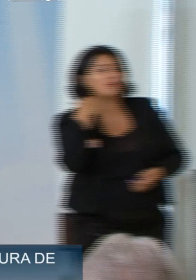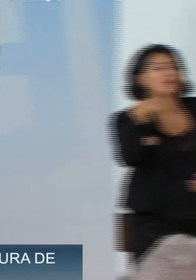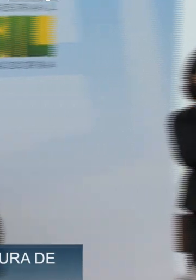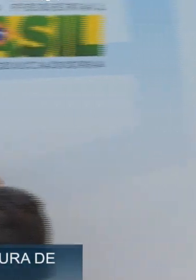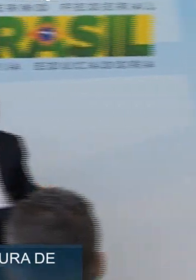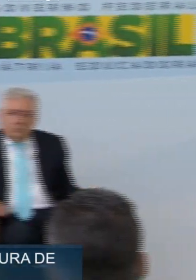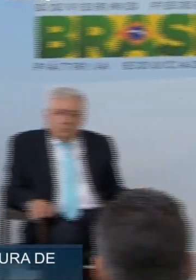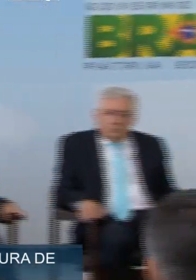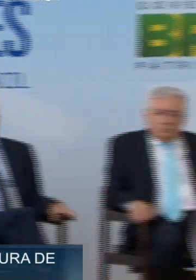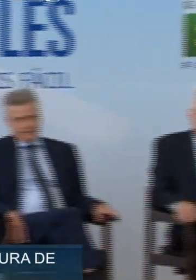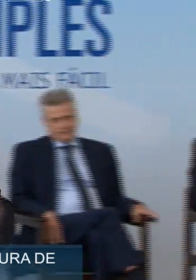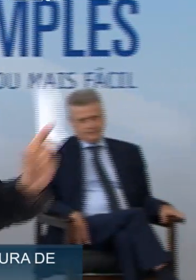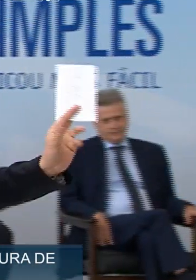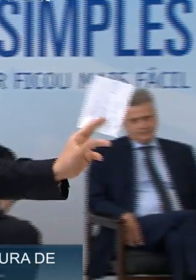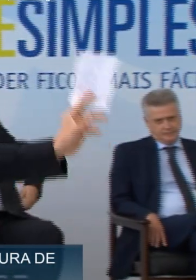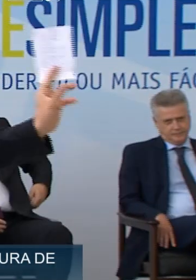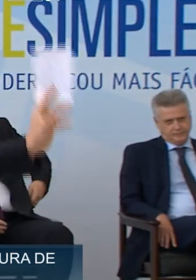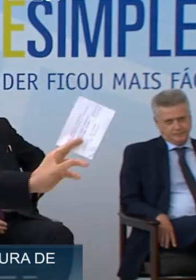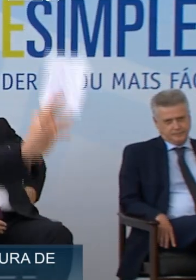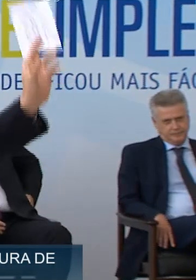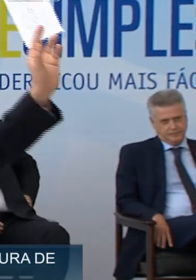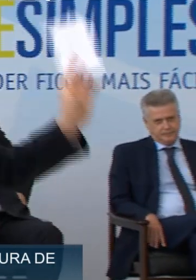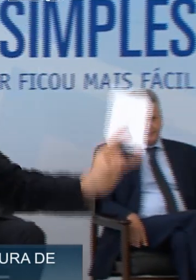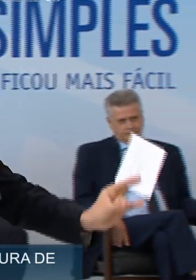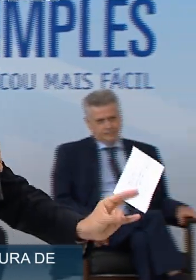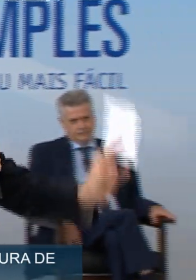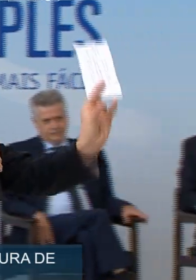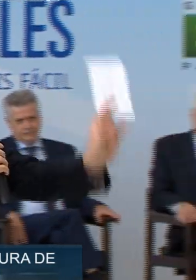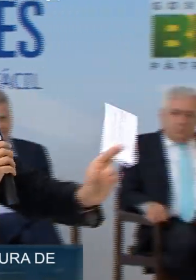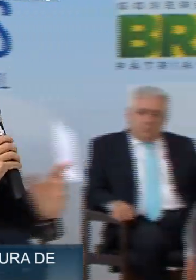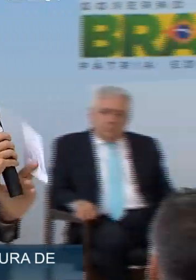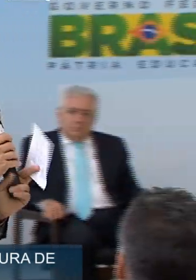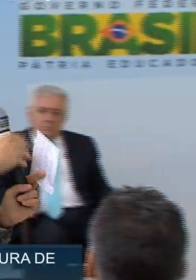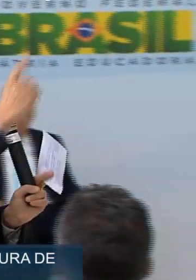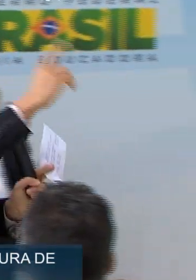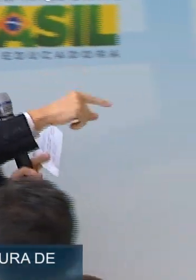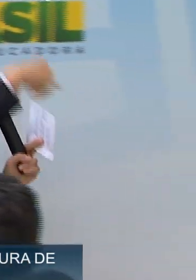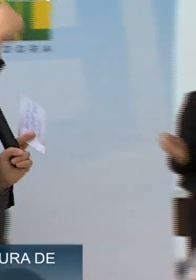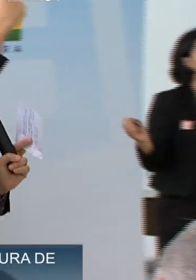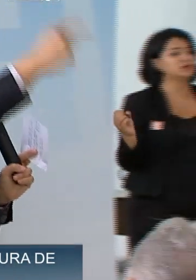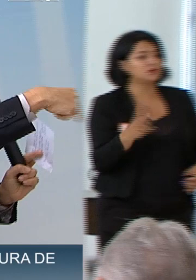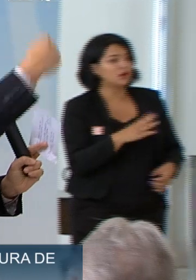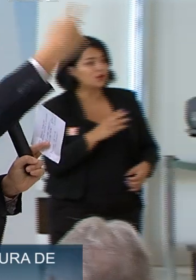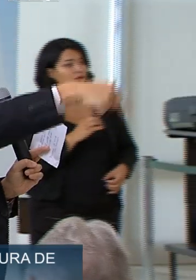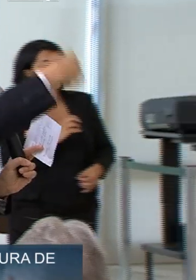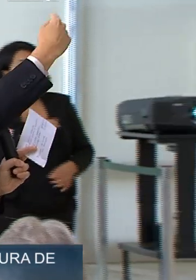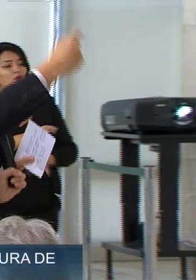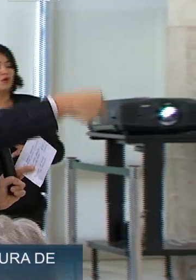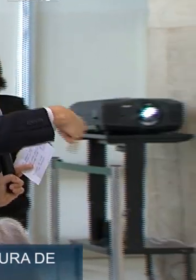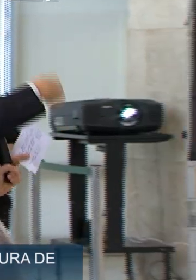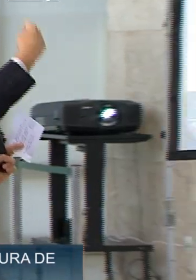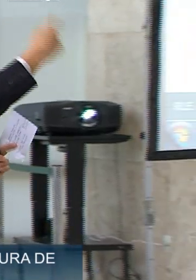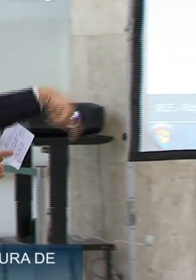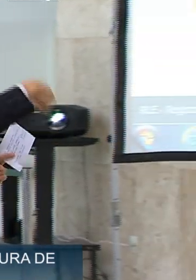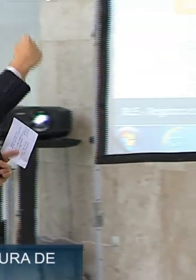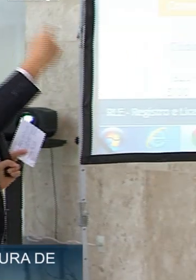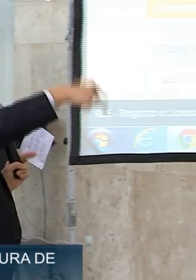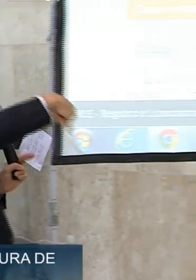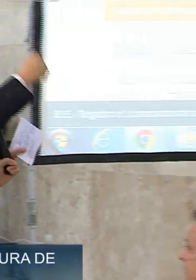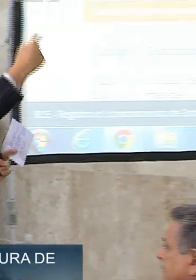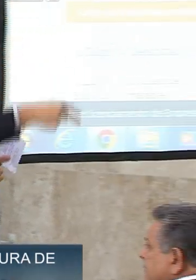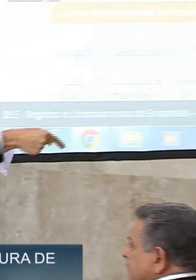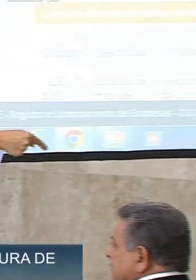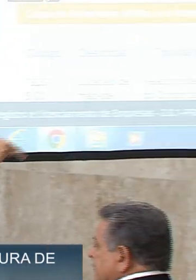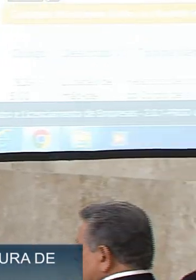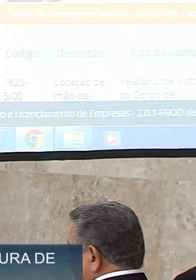Então esse sistema só pretende ser uniforme e ágil para as empresas no Brasil inte inteiro terem